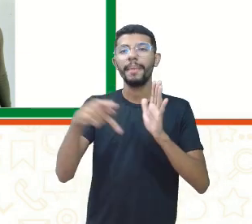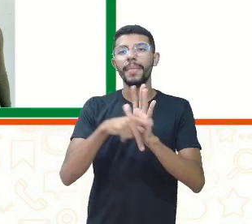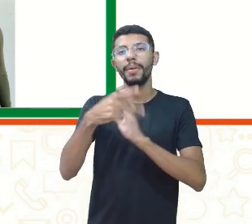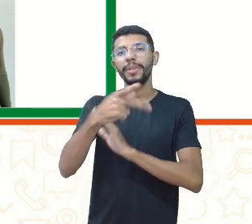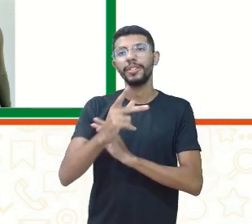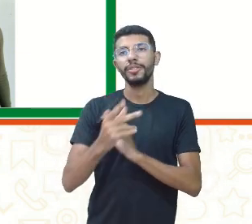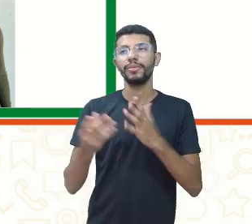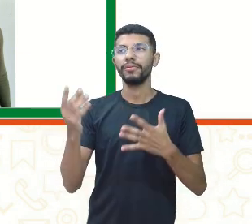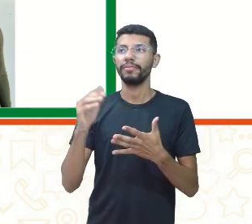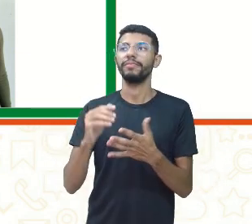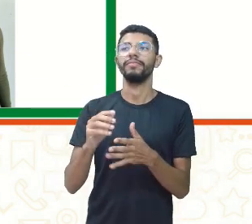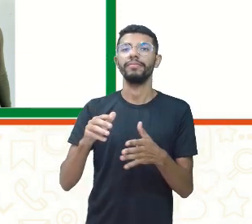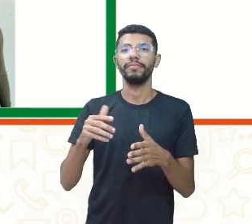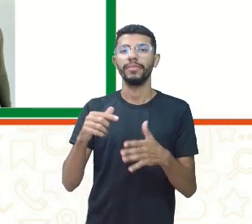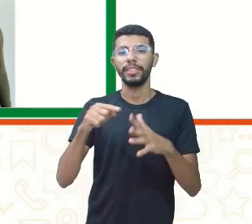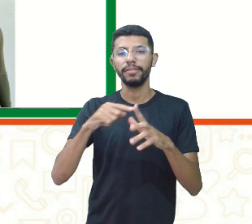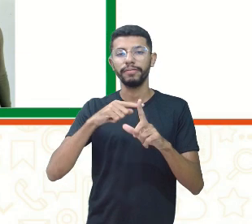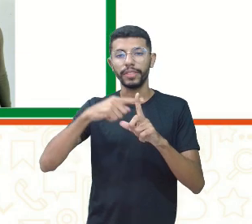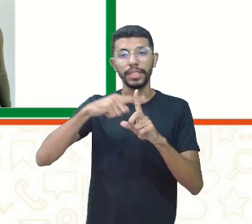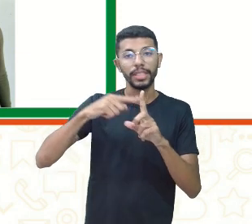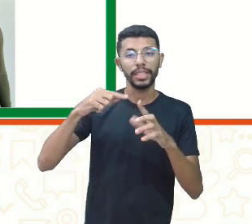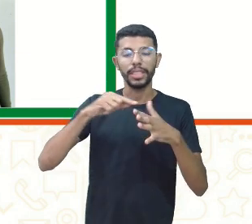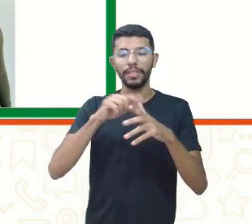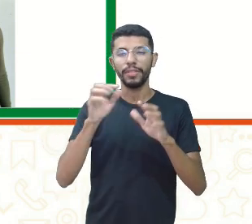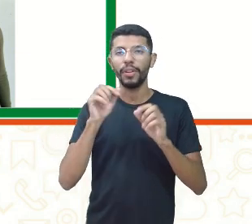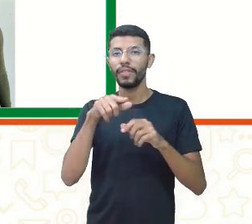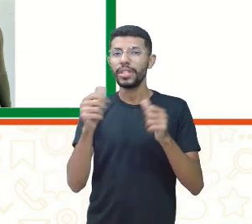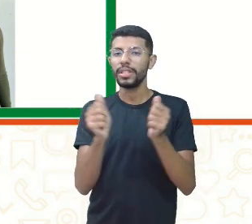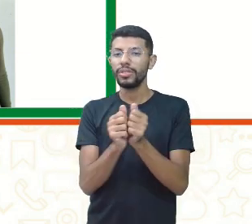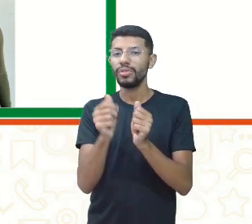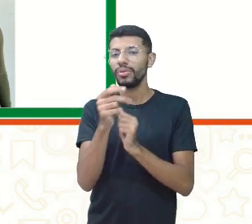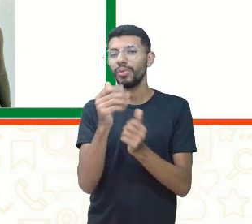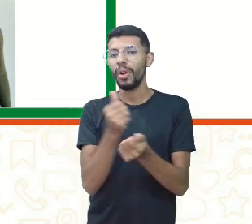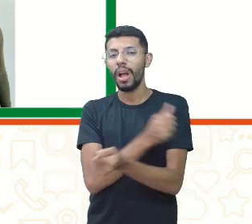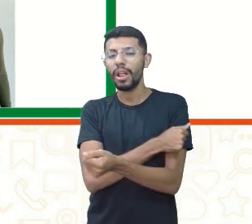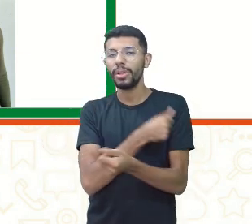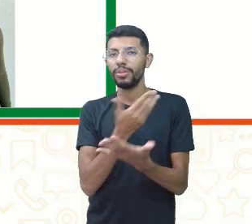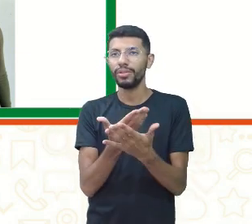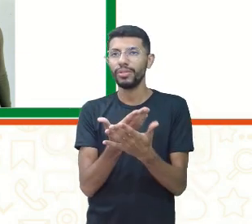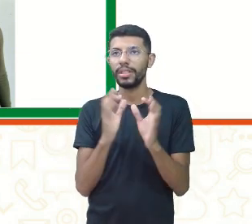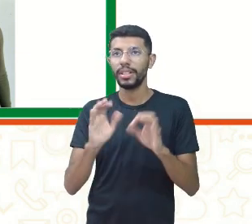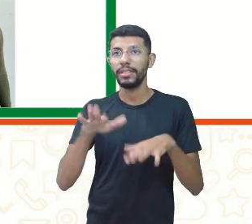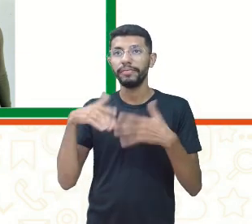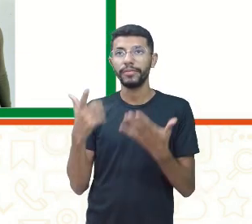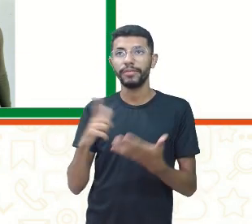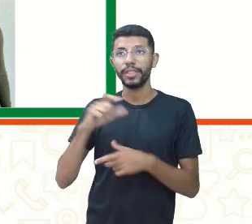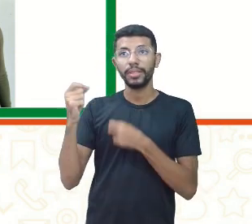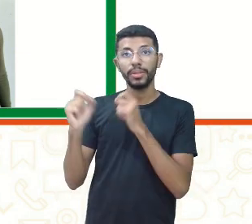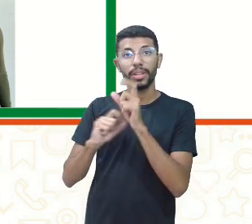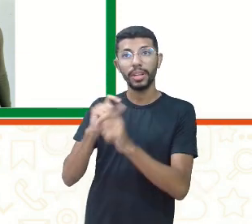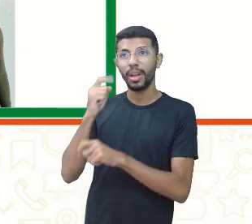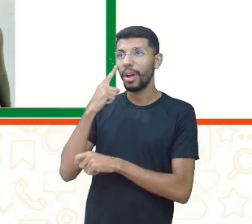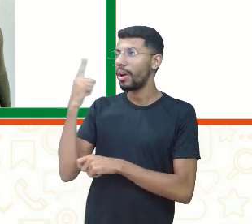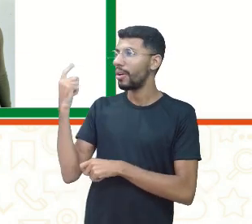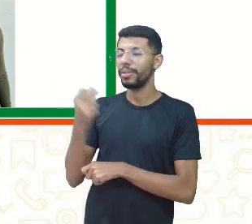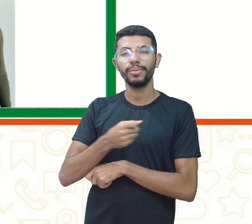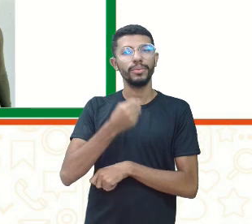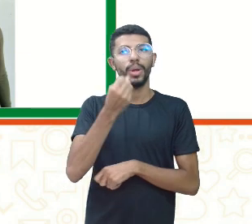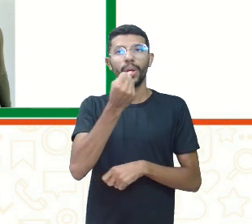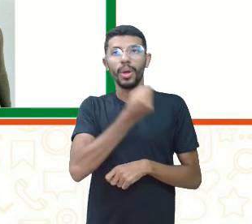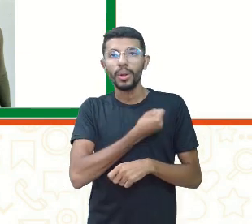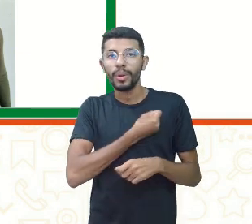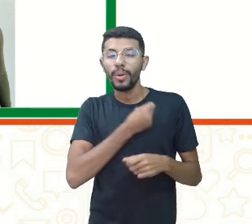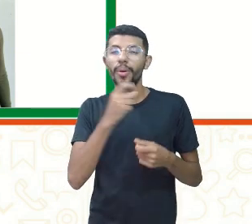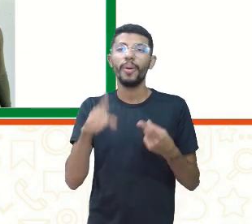nível que você esteja trabalhando com seu estudante. Então aqui estão os números, um elemento, um cachorro, o